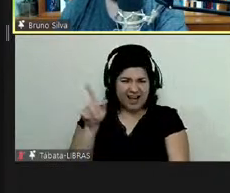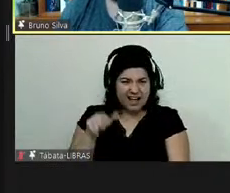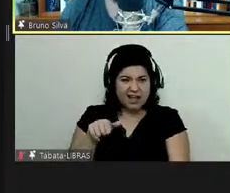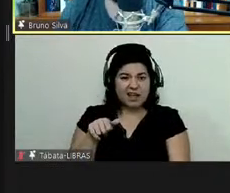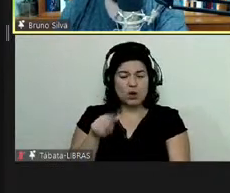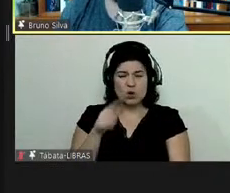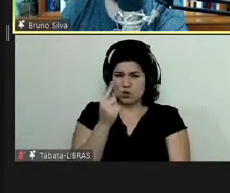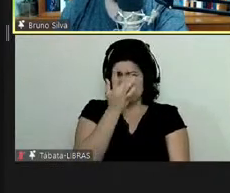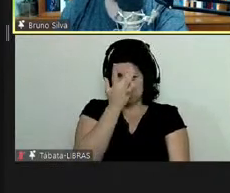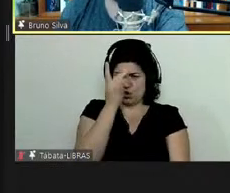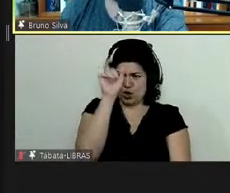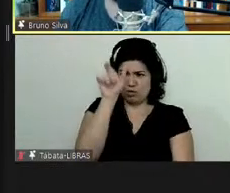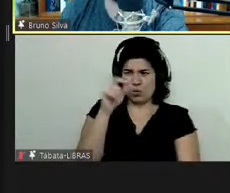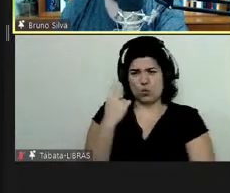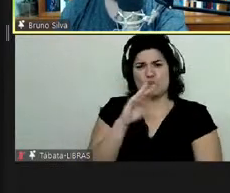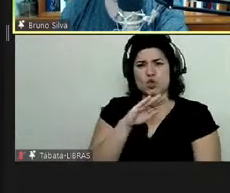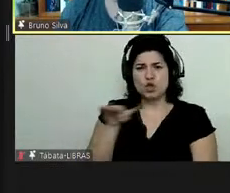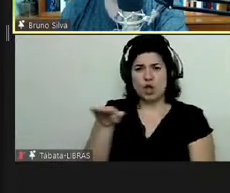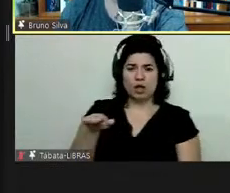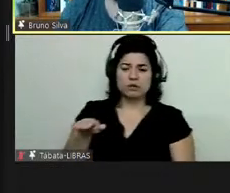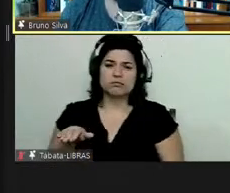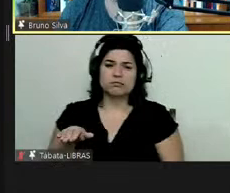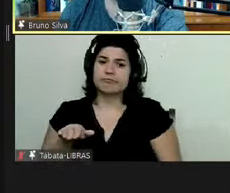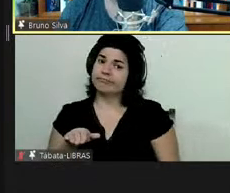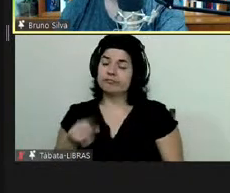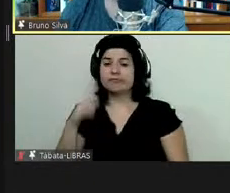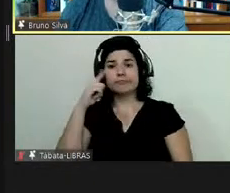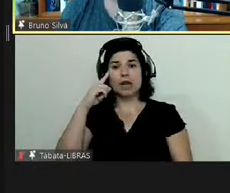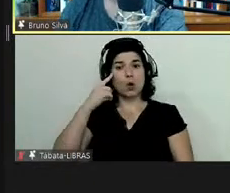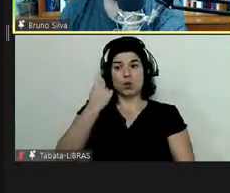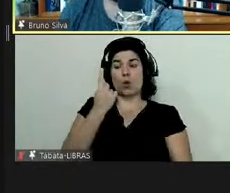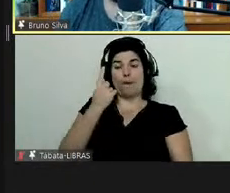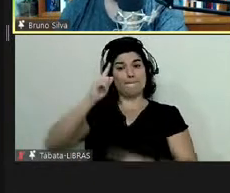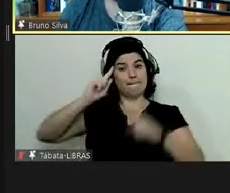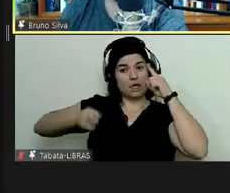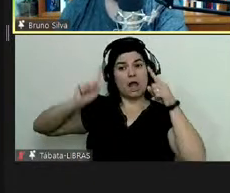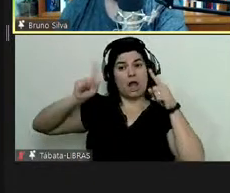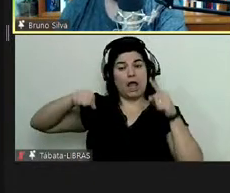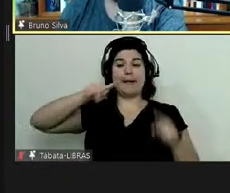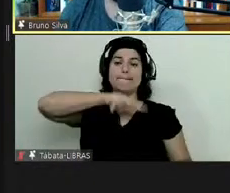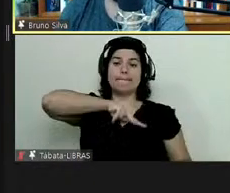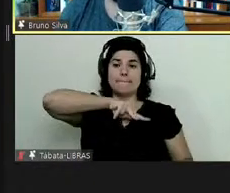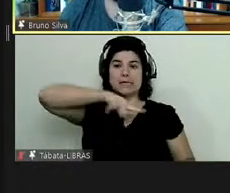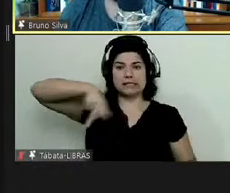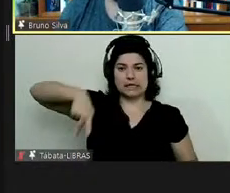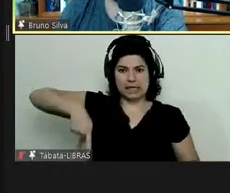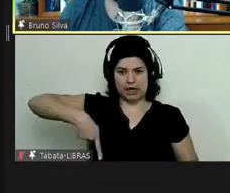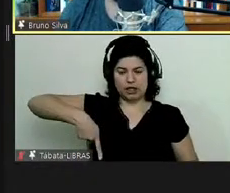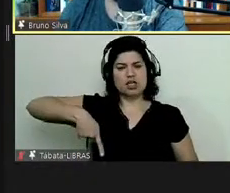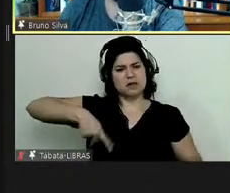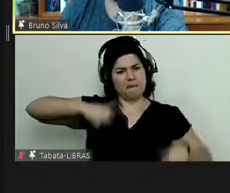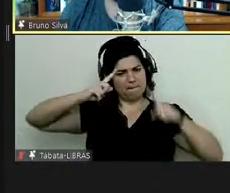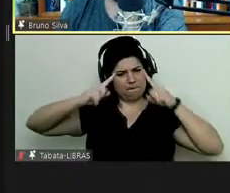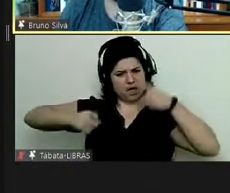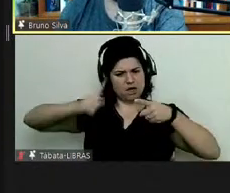a face ao poder executivo é uma pessoa ali né Quem manda o presidente por exemplo né presidente